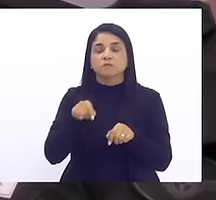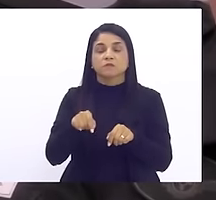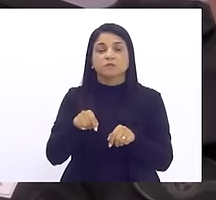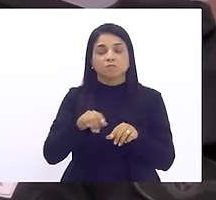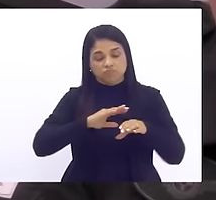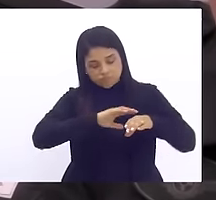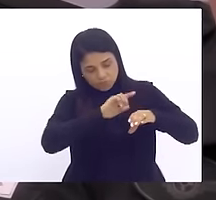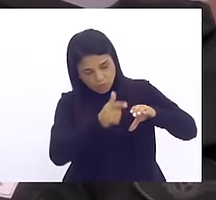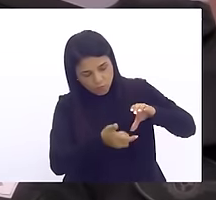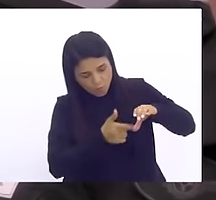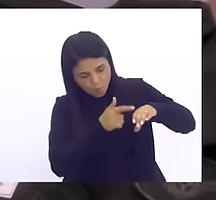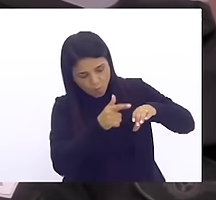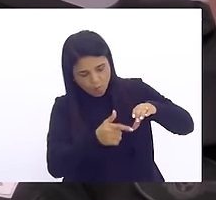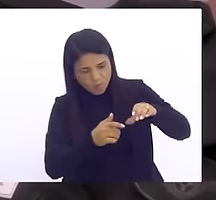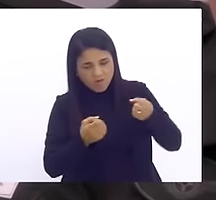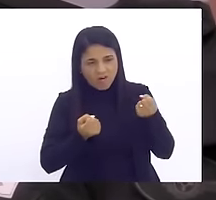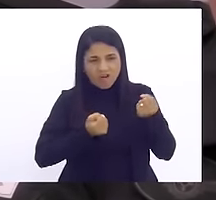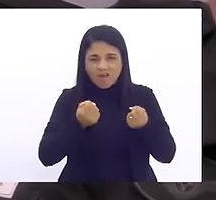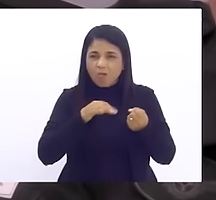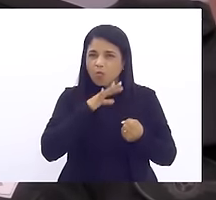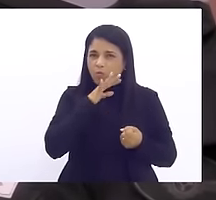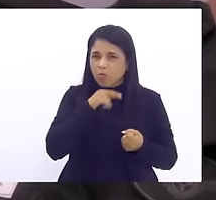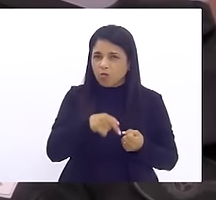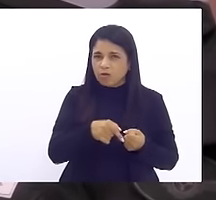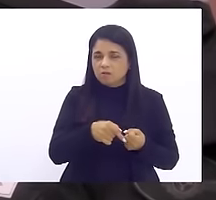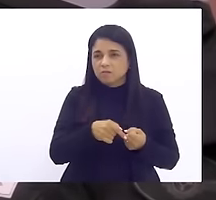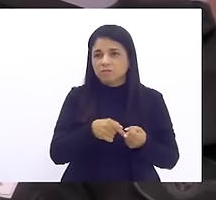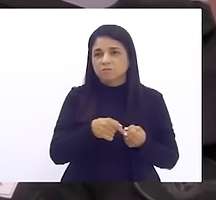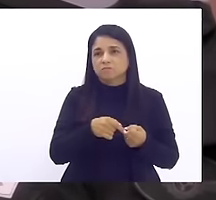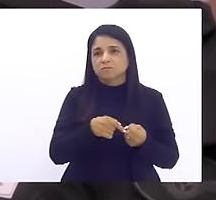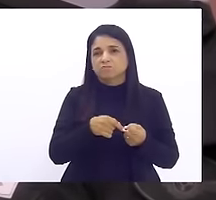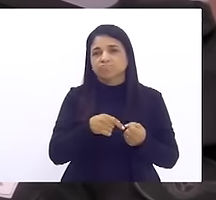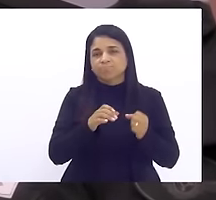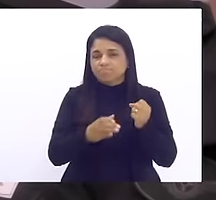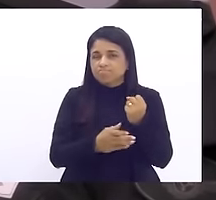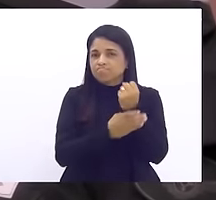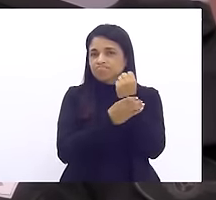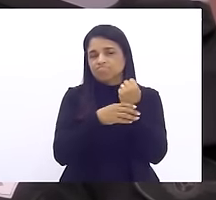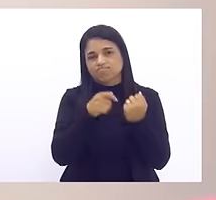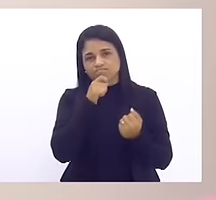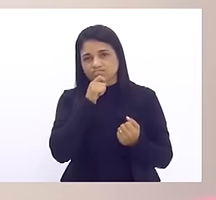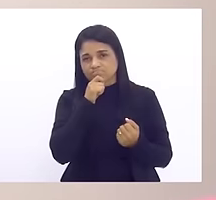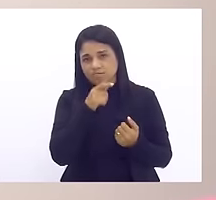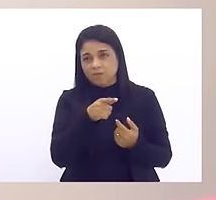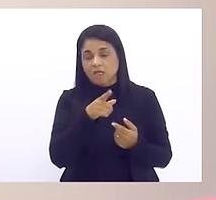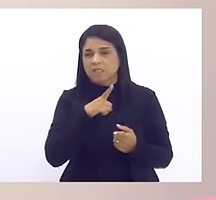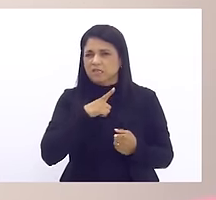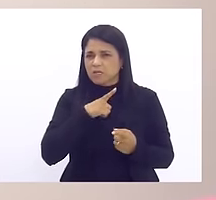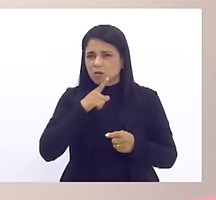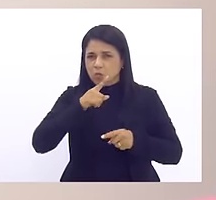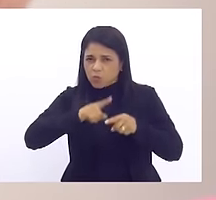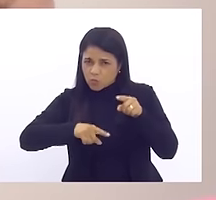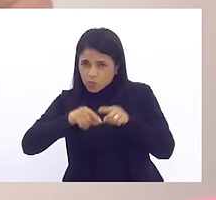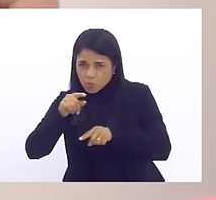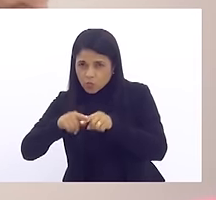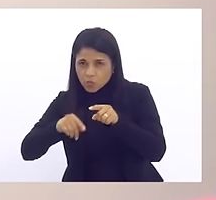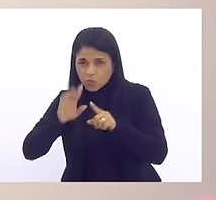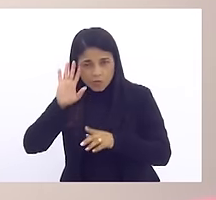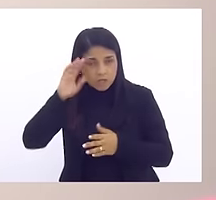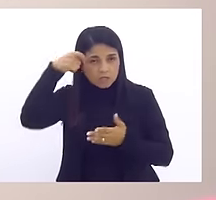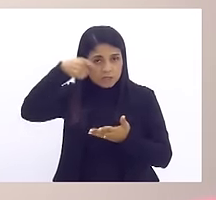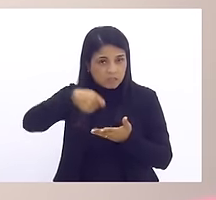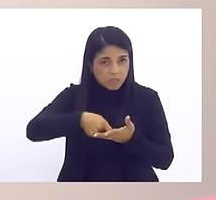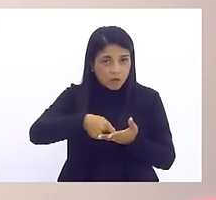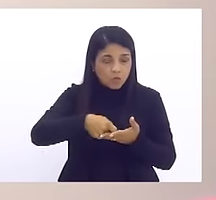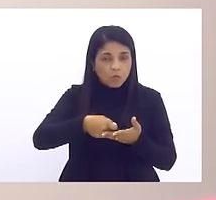w é tingido o carro tá muito ruim é vai causar vai causar uma insegurança Viária Existe algum instrumento que ele toma essa decisão ou